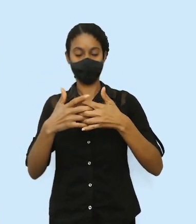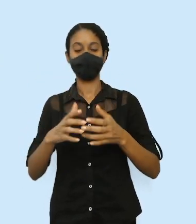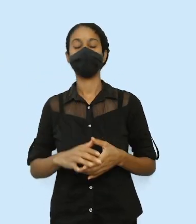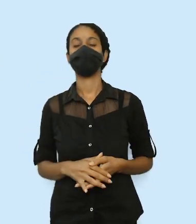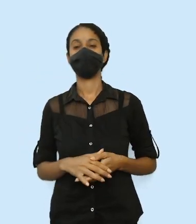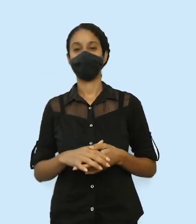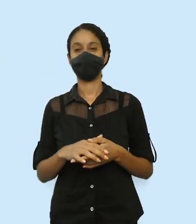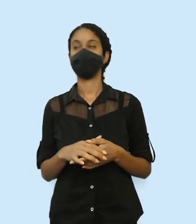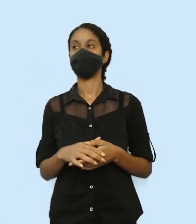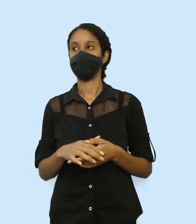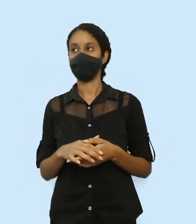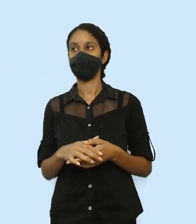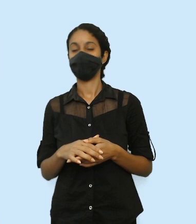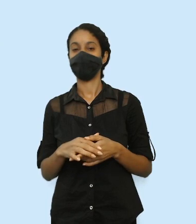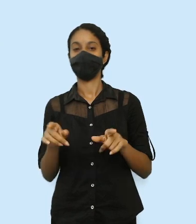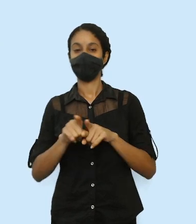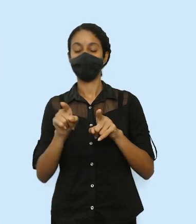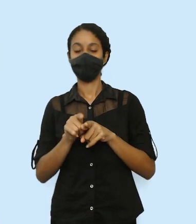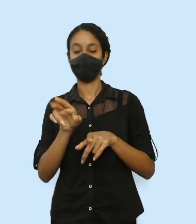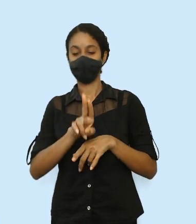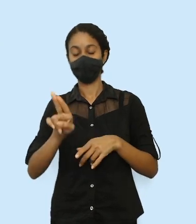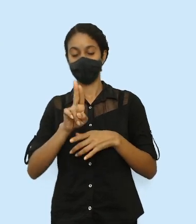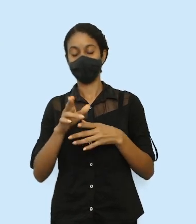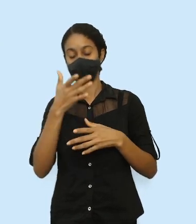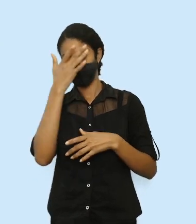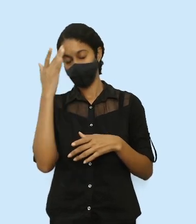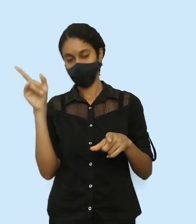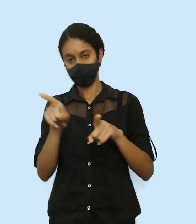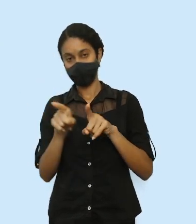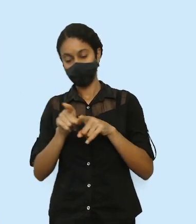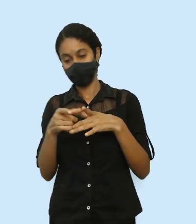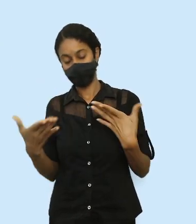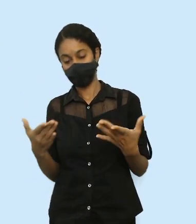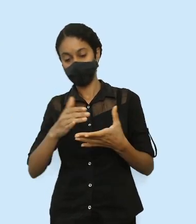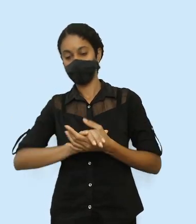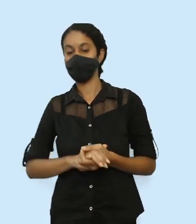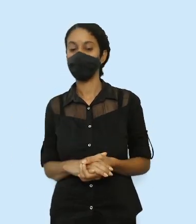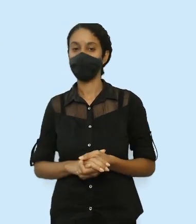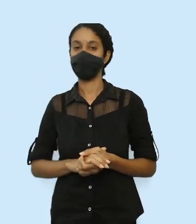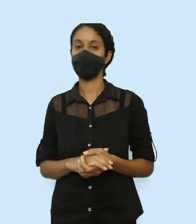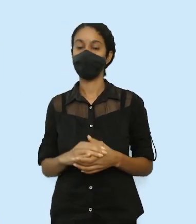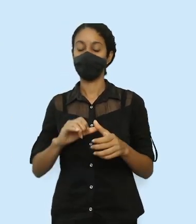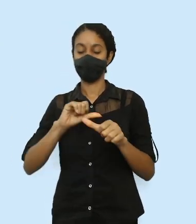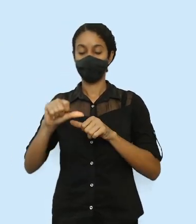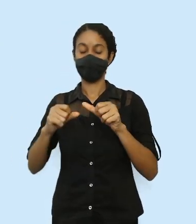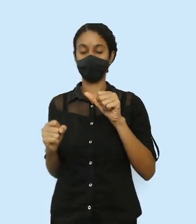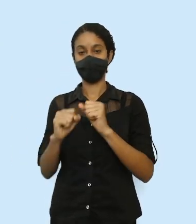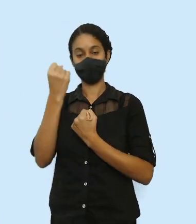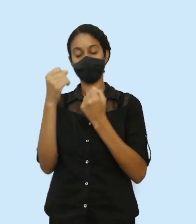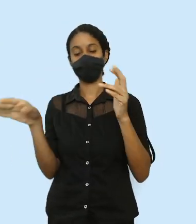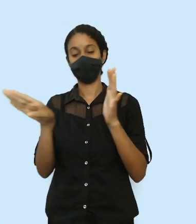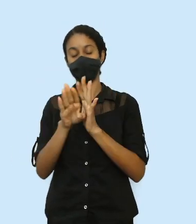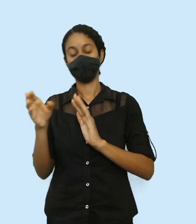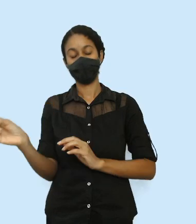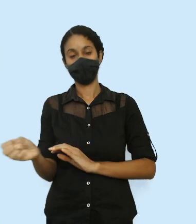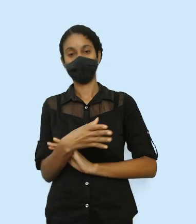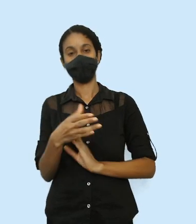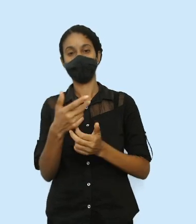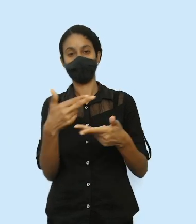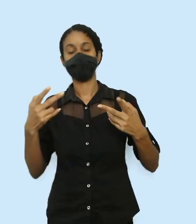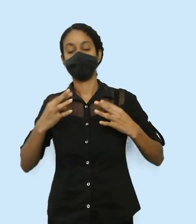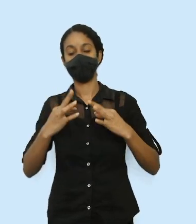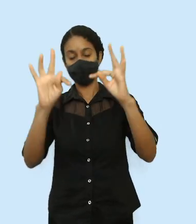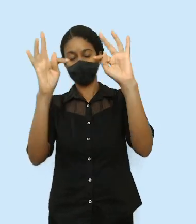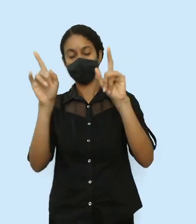como ela é manipulada pelo próprio homem também. Então, a partir do momento que a Revolução Industrial ela chega com esse elemento novo, que é o da